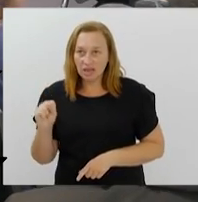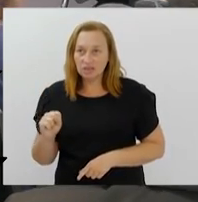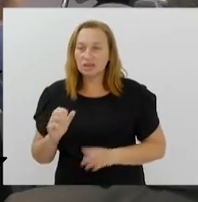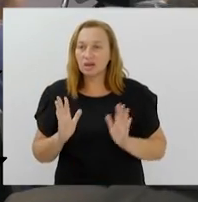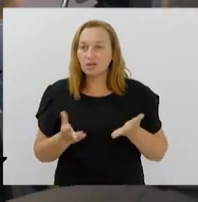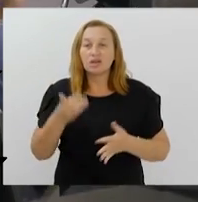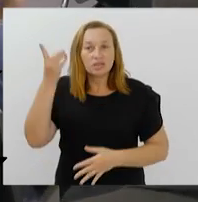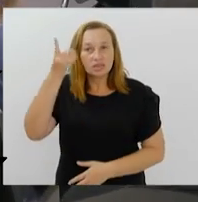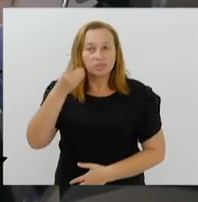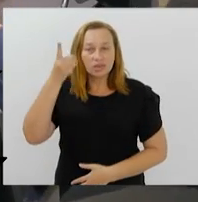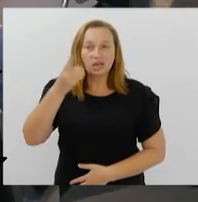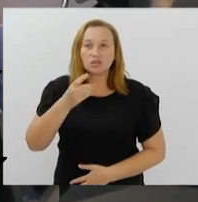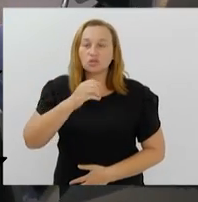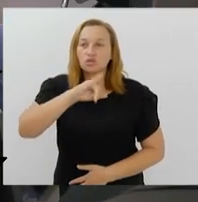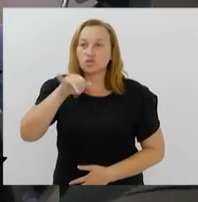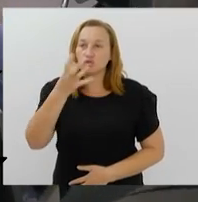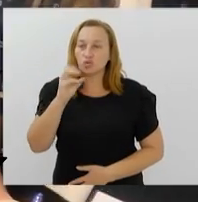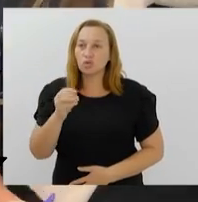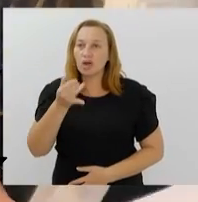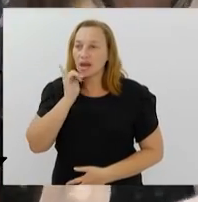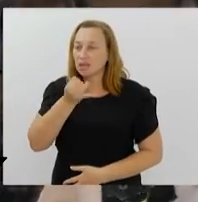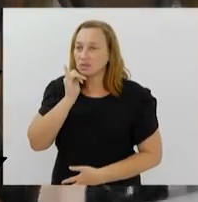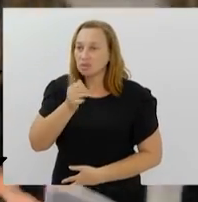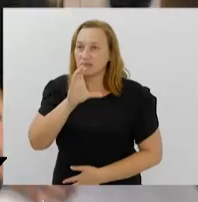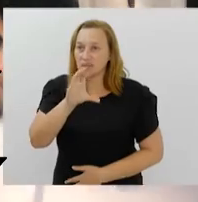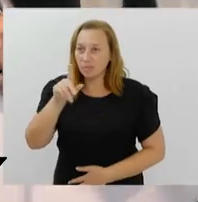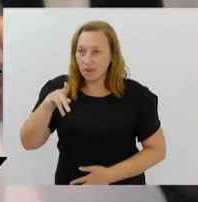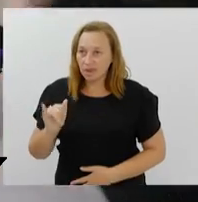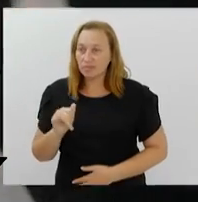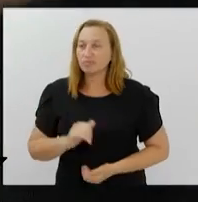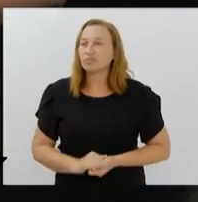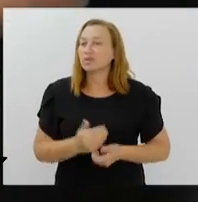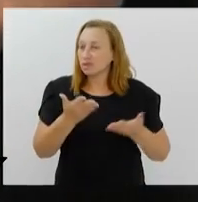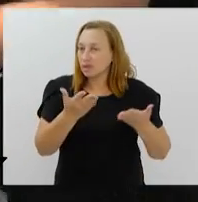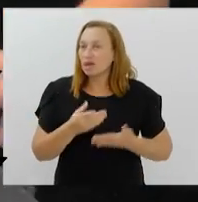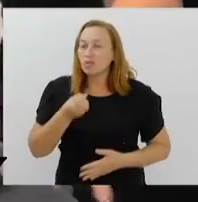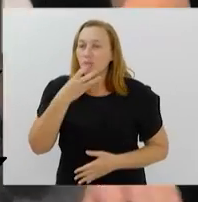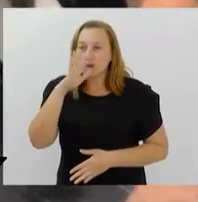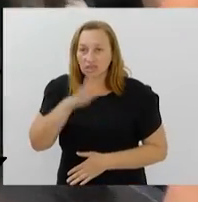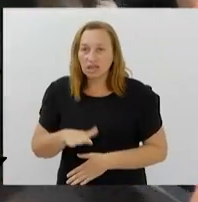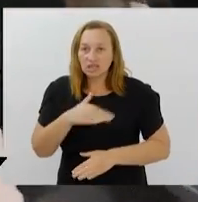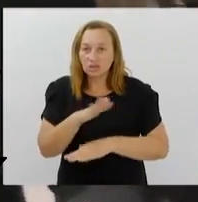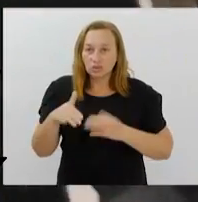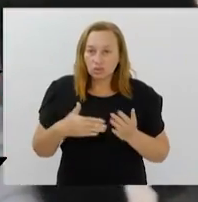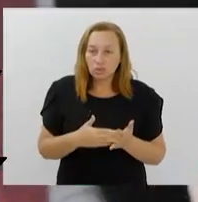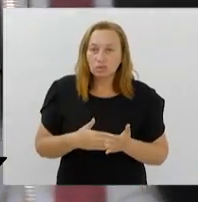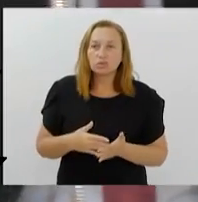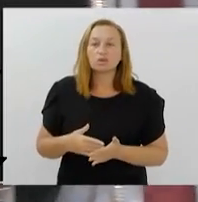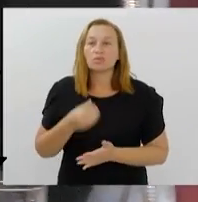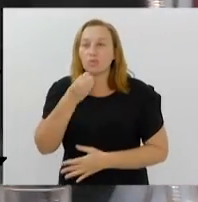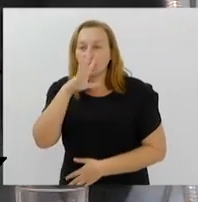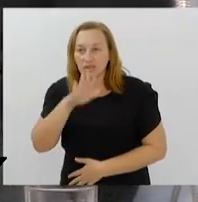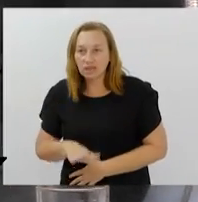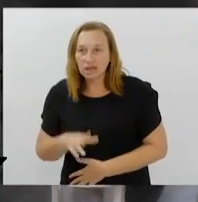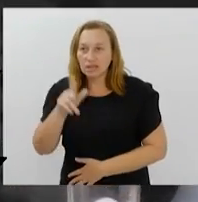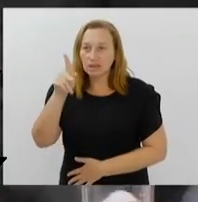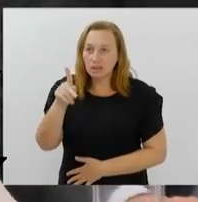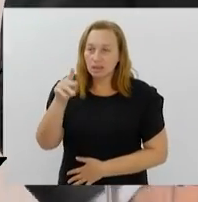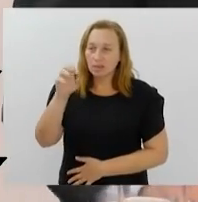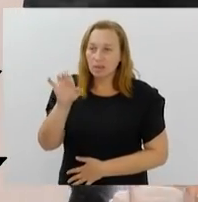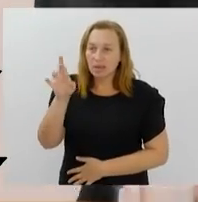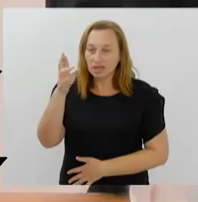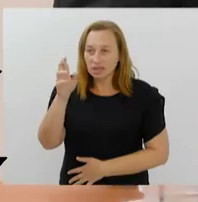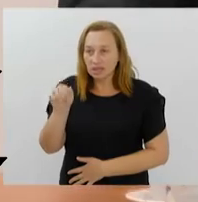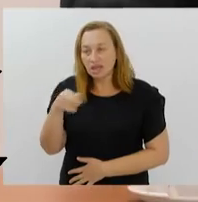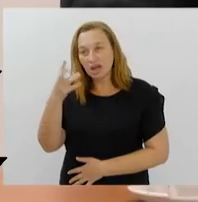palavra agora Deputado Júlio Rocha relator dessa CPI por favor Deputado eh Boa tarde a todos boa tarde Pedrão nome do Pedrão Falou boa